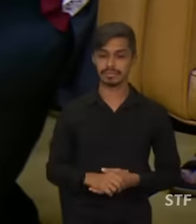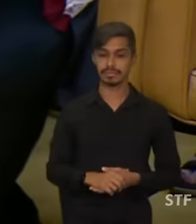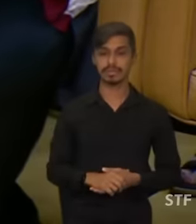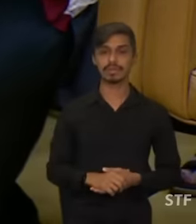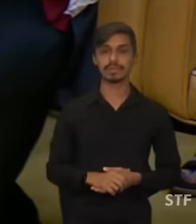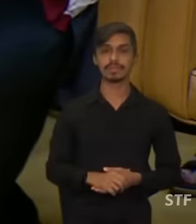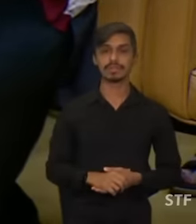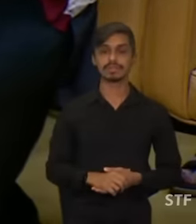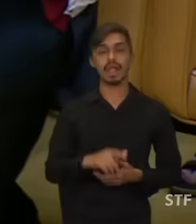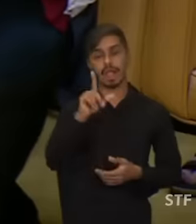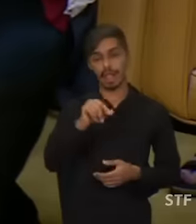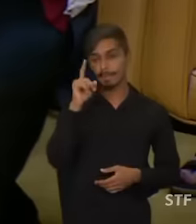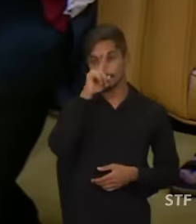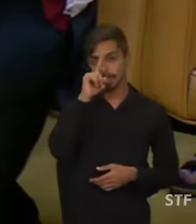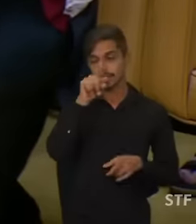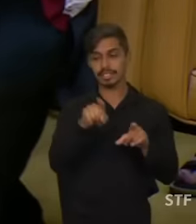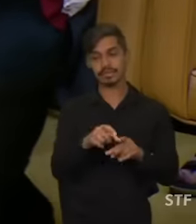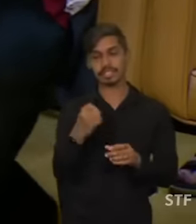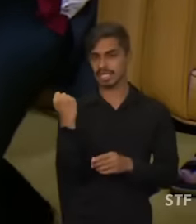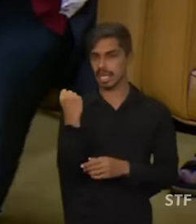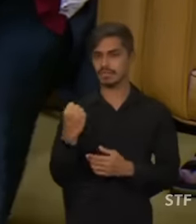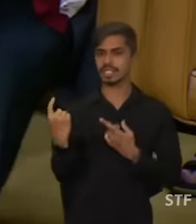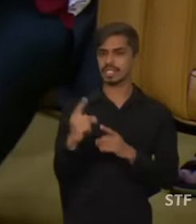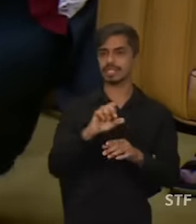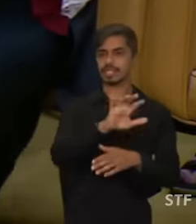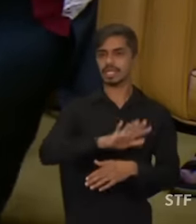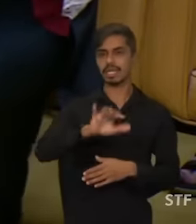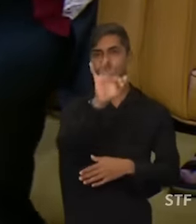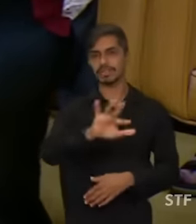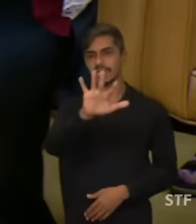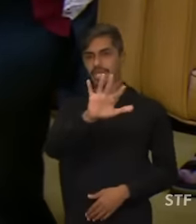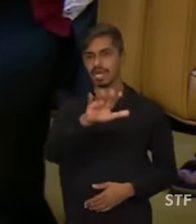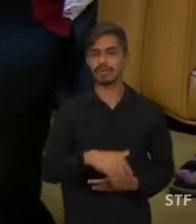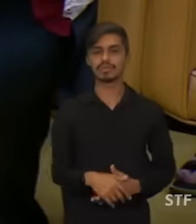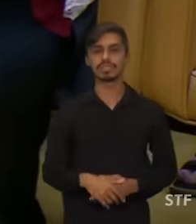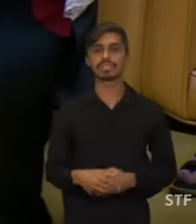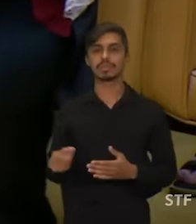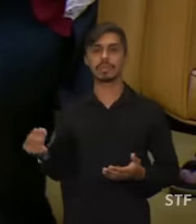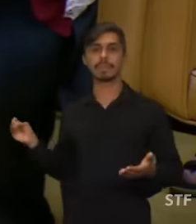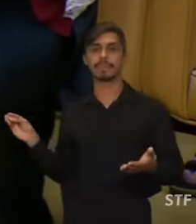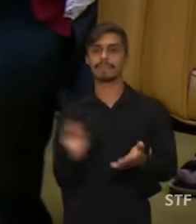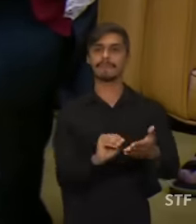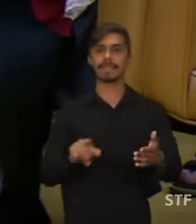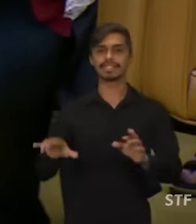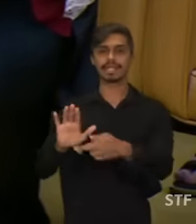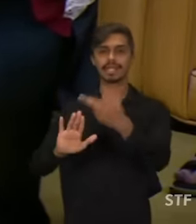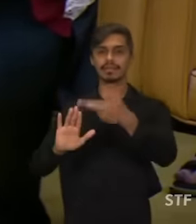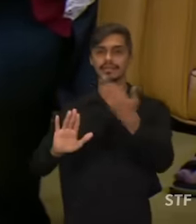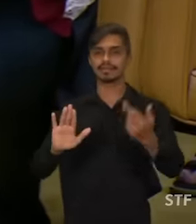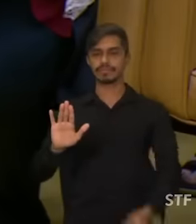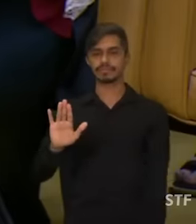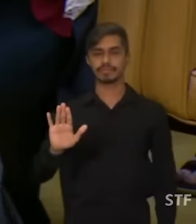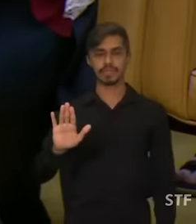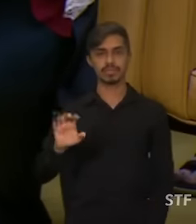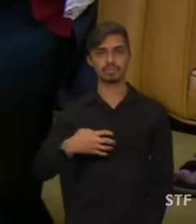bastante perigoso, além de agressivo, à questão federativa. Tá? A implementação dessa resolução como